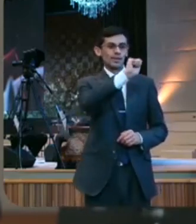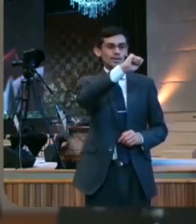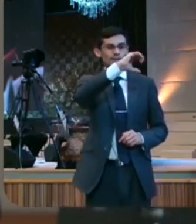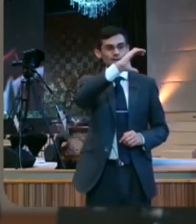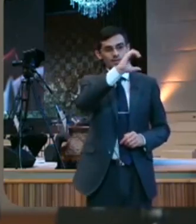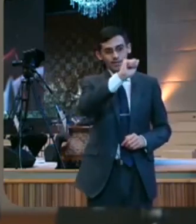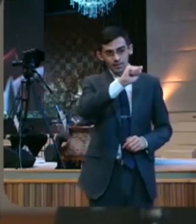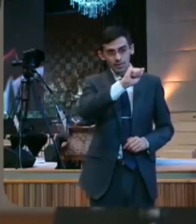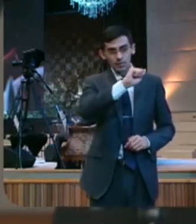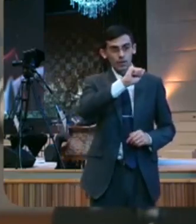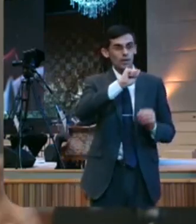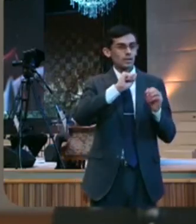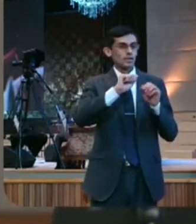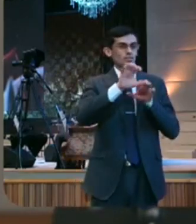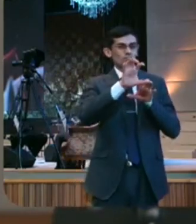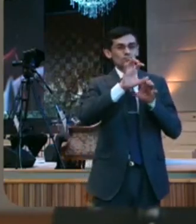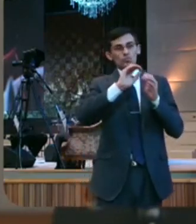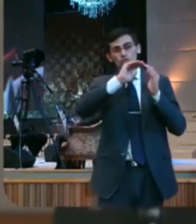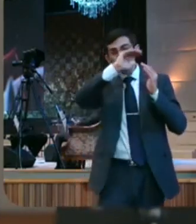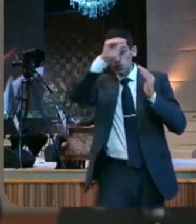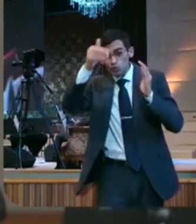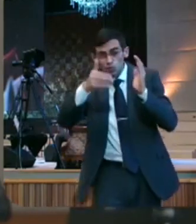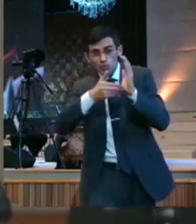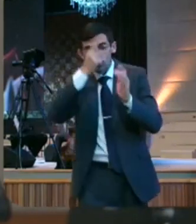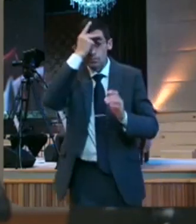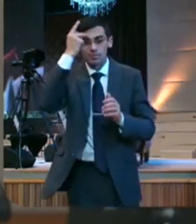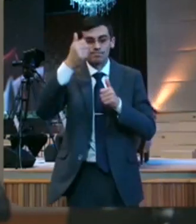afetou todo mundo que estava em volta.